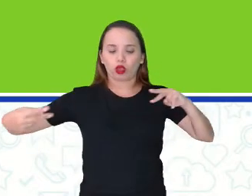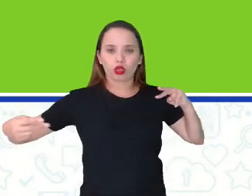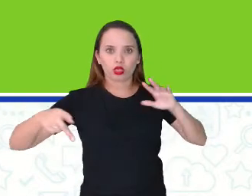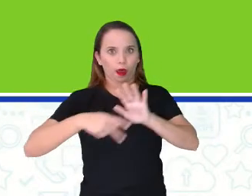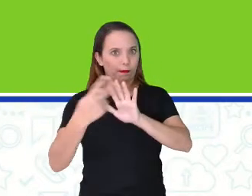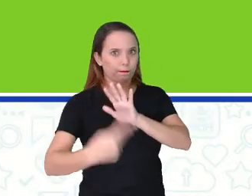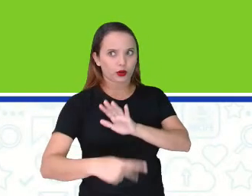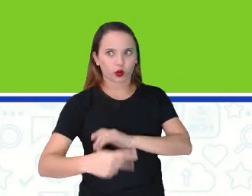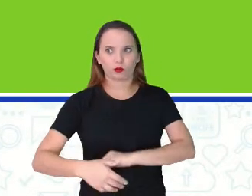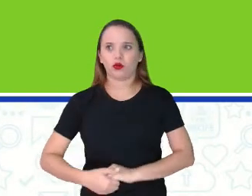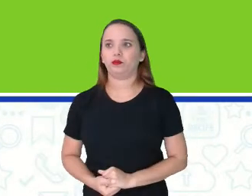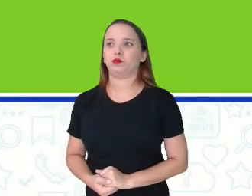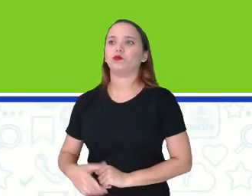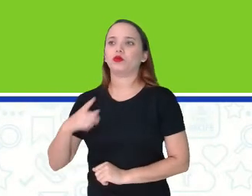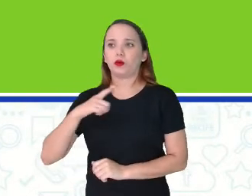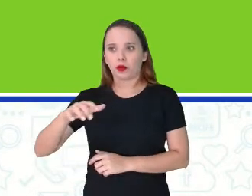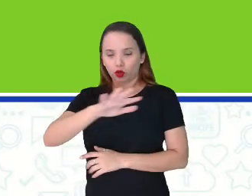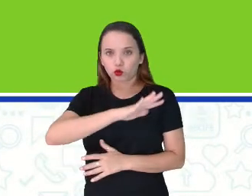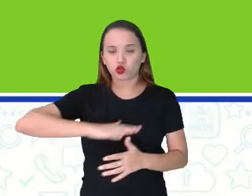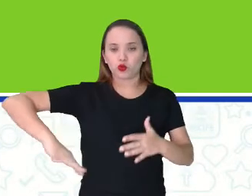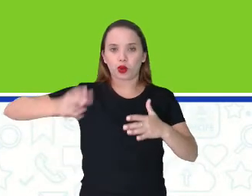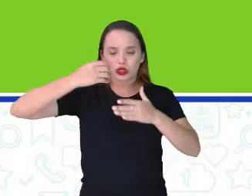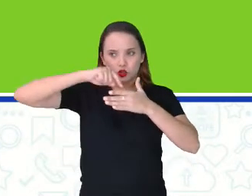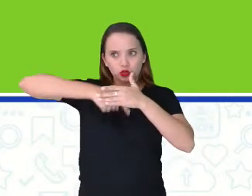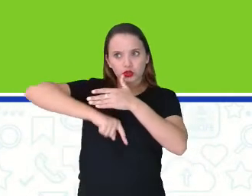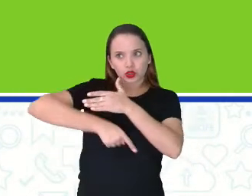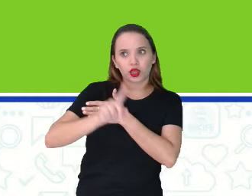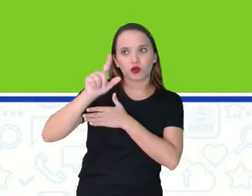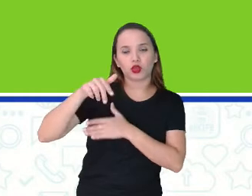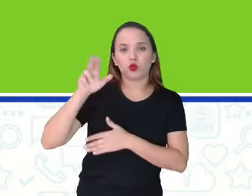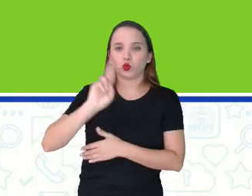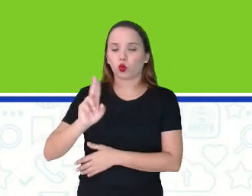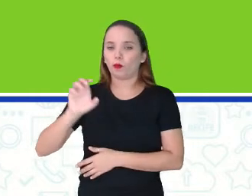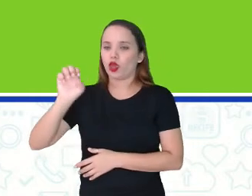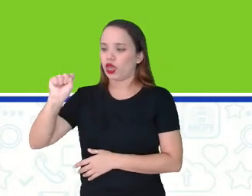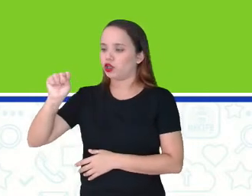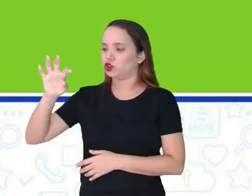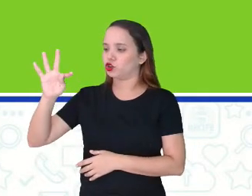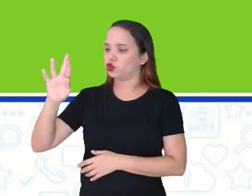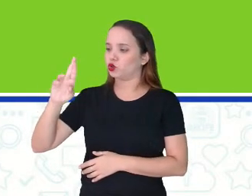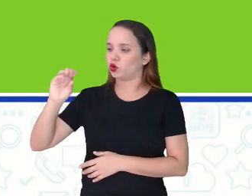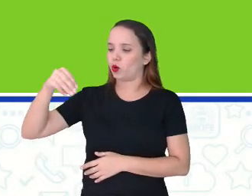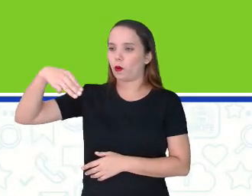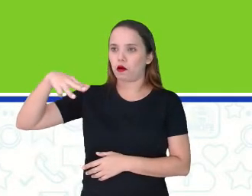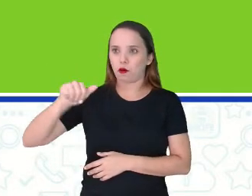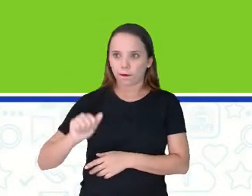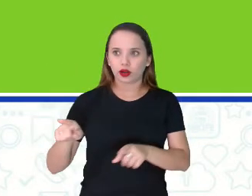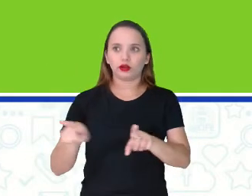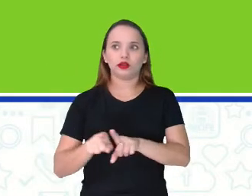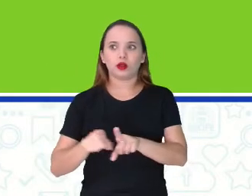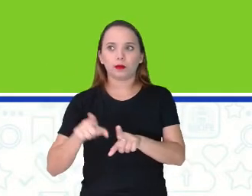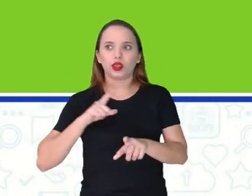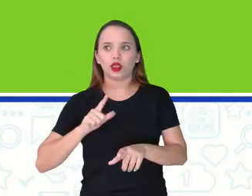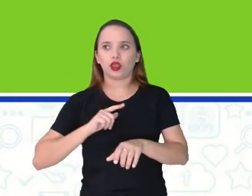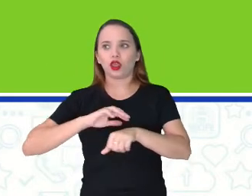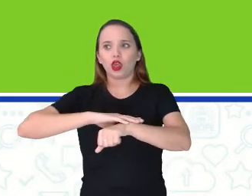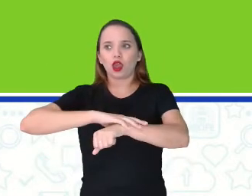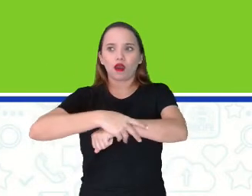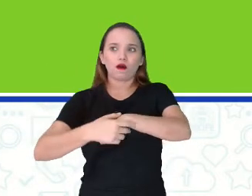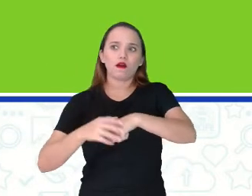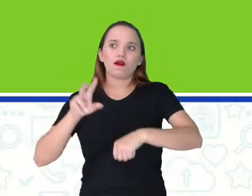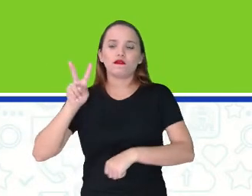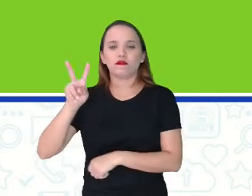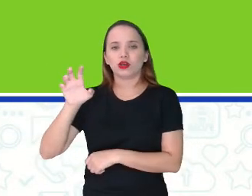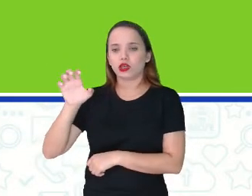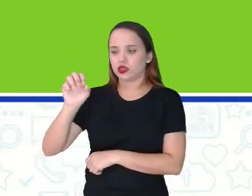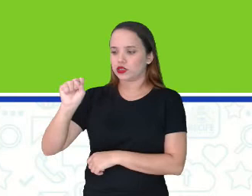é o espaço interno, e eles também possuem vesículas achatadas, que são chamadas os tilacoides. Esses